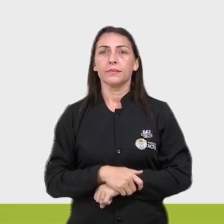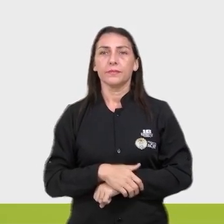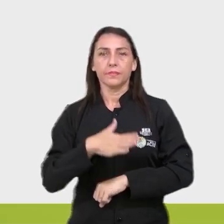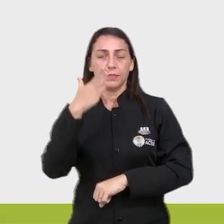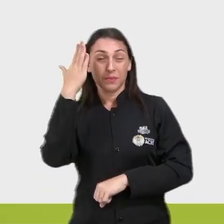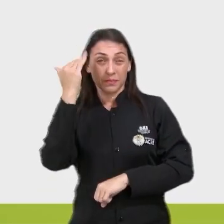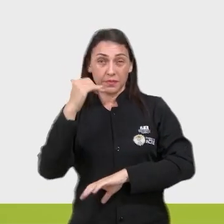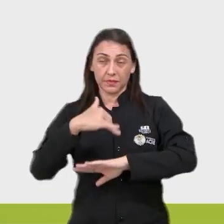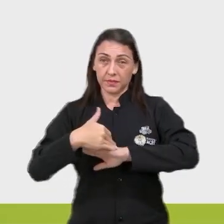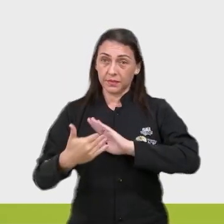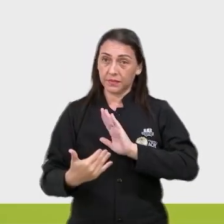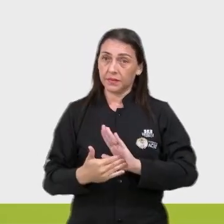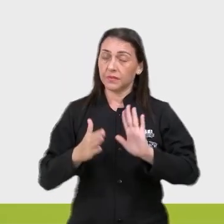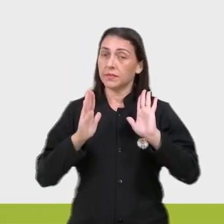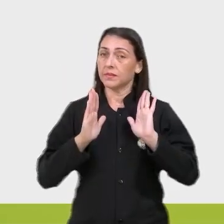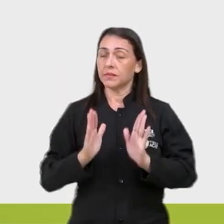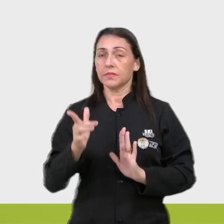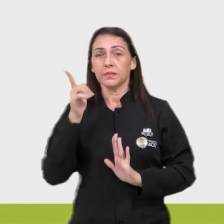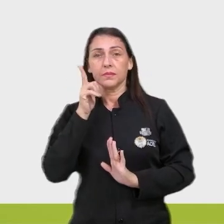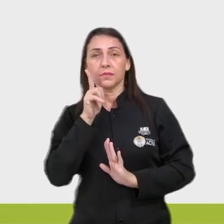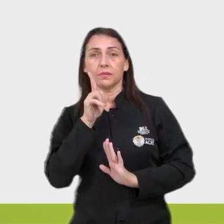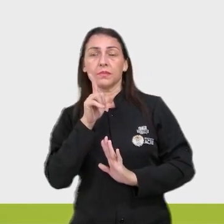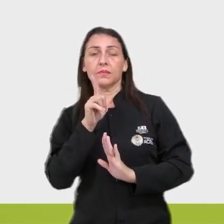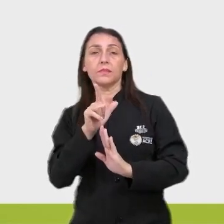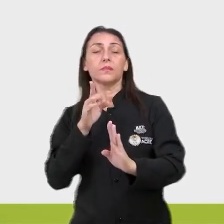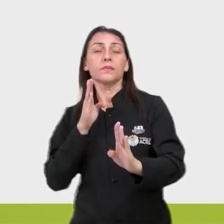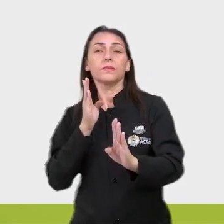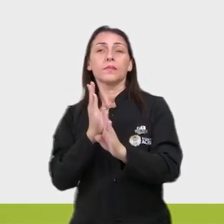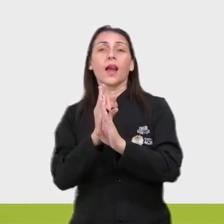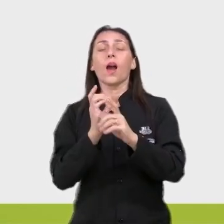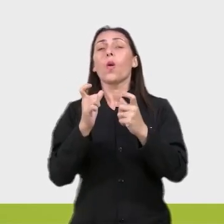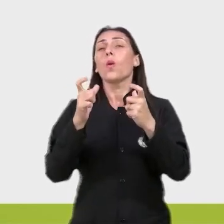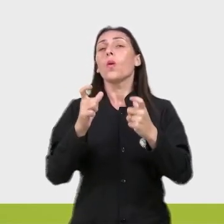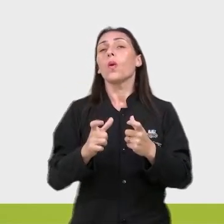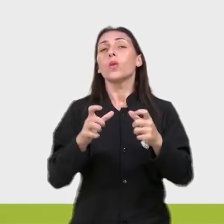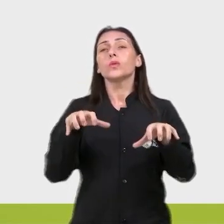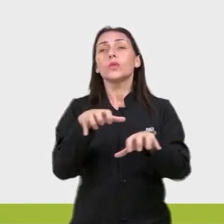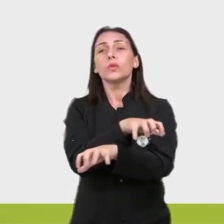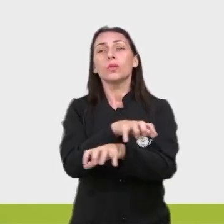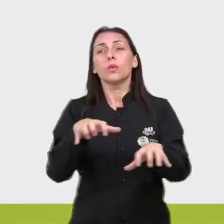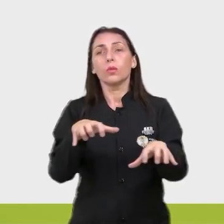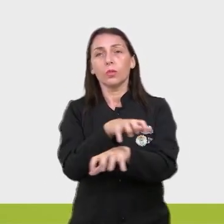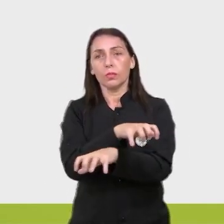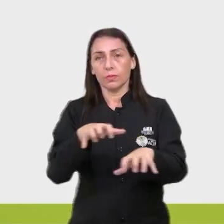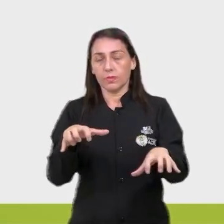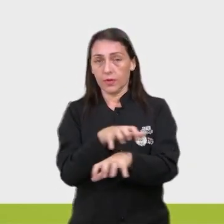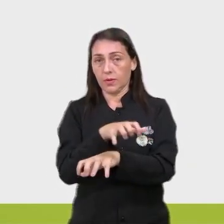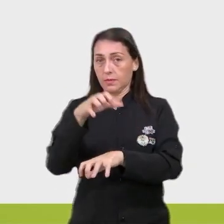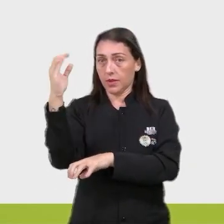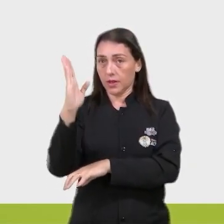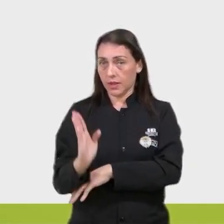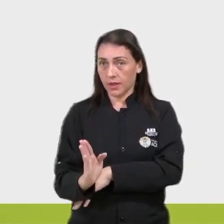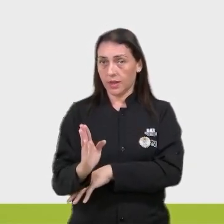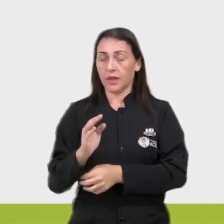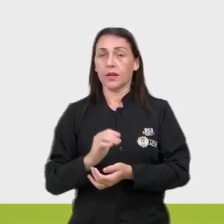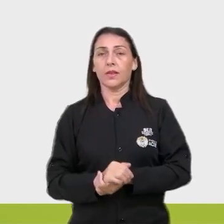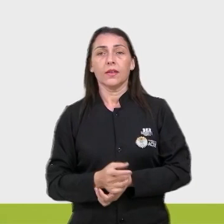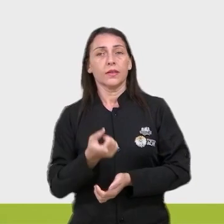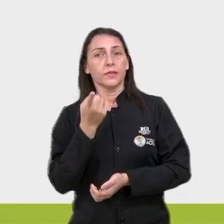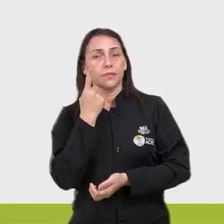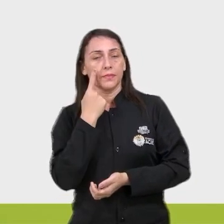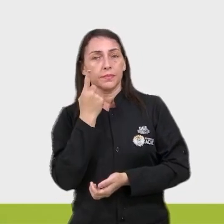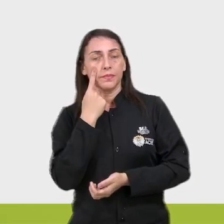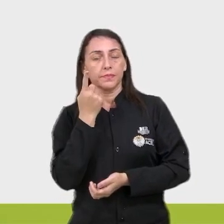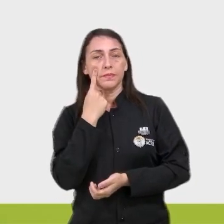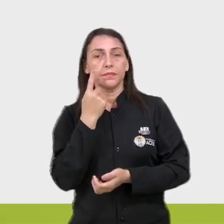Sabendo de tudo isso, já conseguindo ali identificar onde ficam os domínios morfoclimáticos brasileiros, vamos